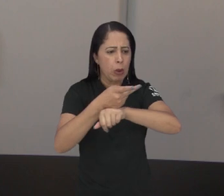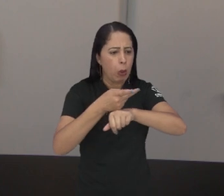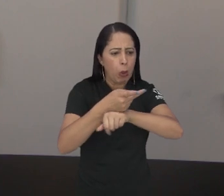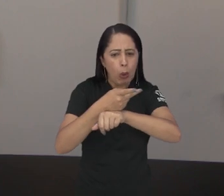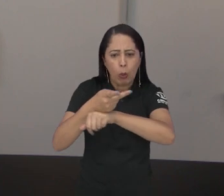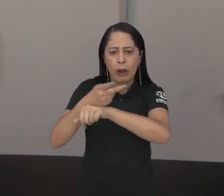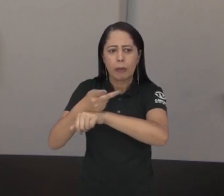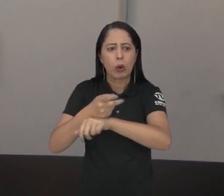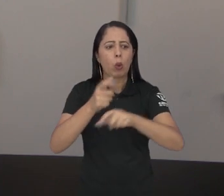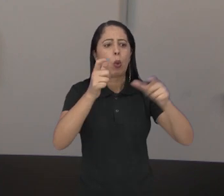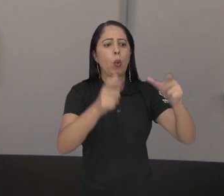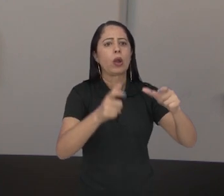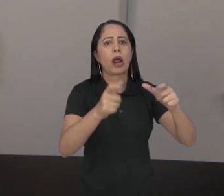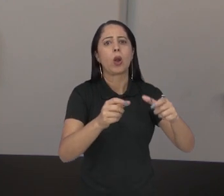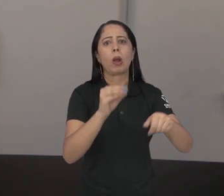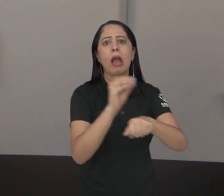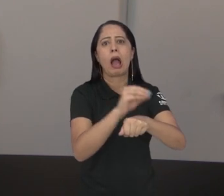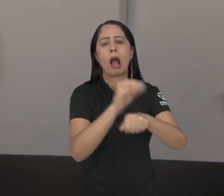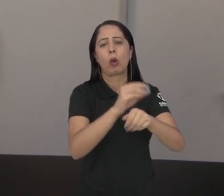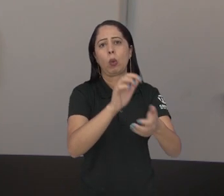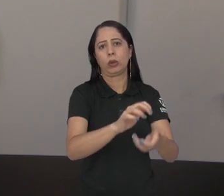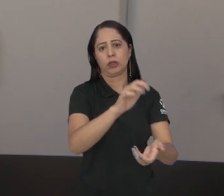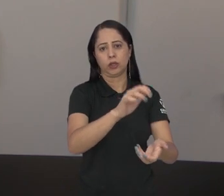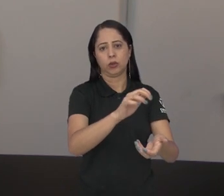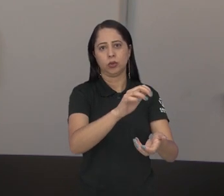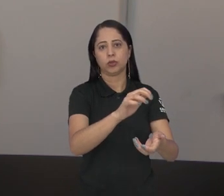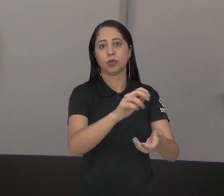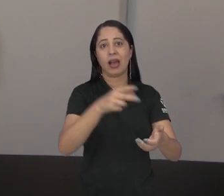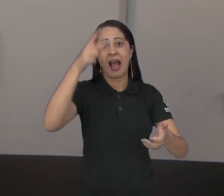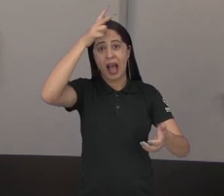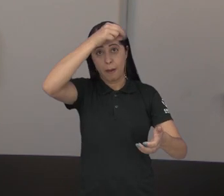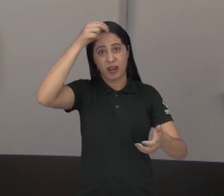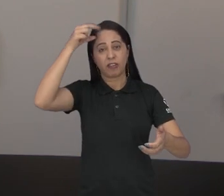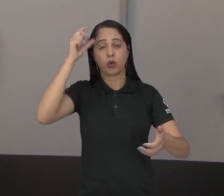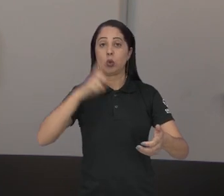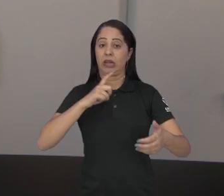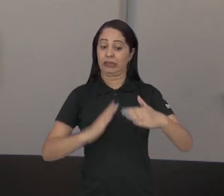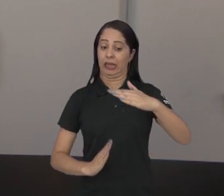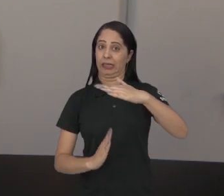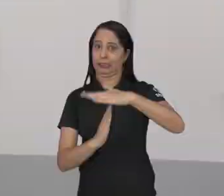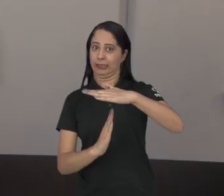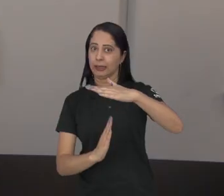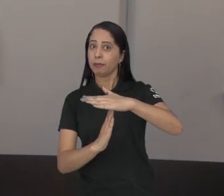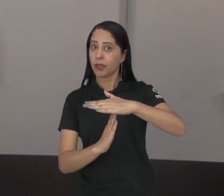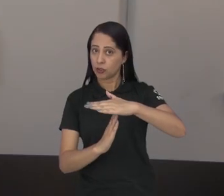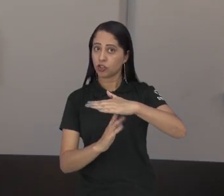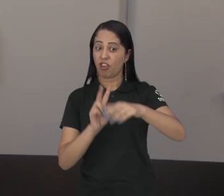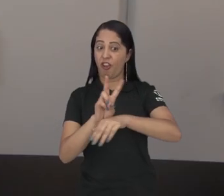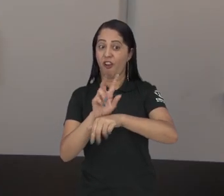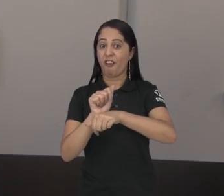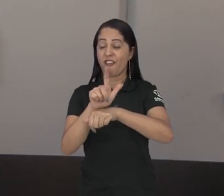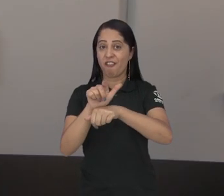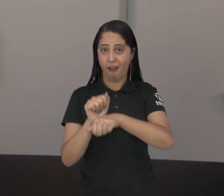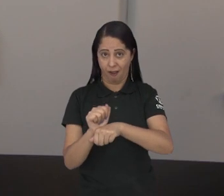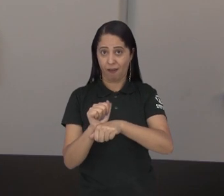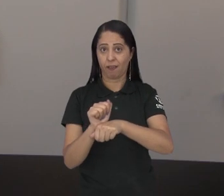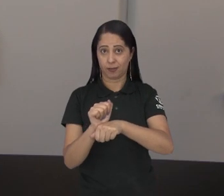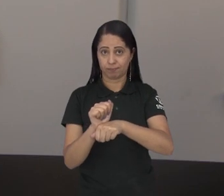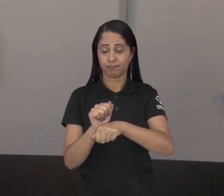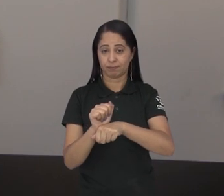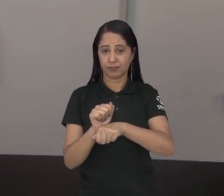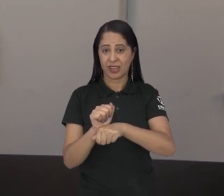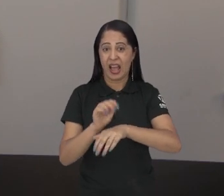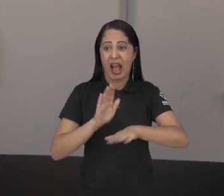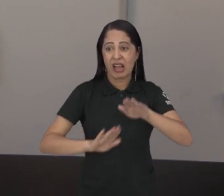cura demanda tá ficando imensa de casa de repouso e a prefeitura tem seu limite Às vezes as pessoas